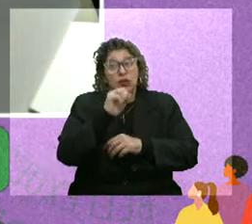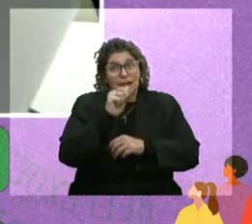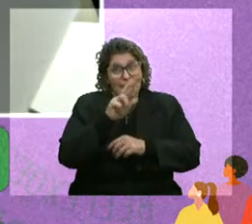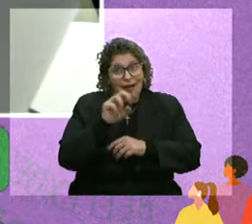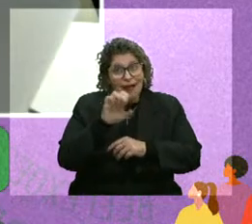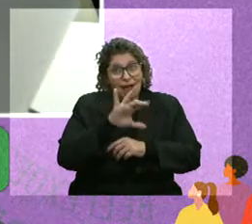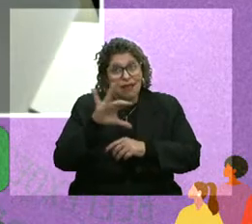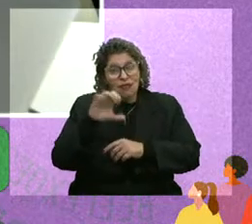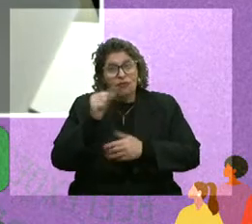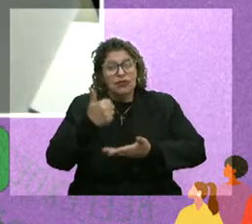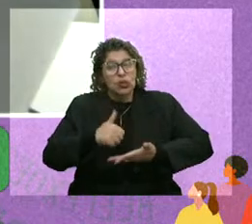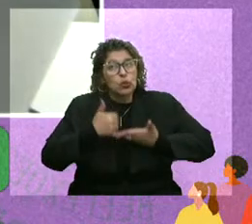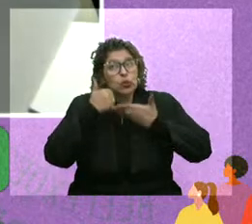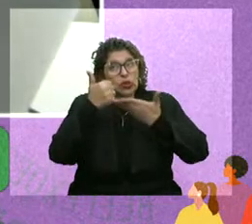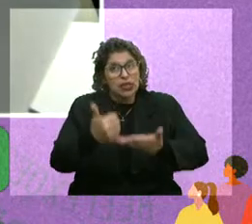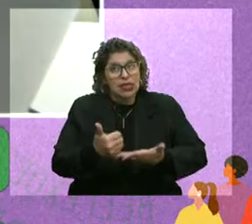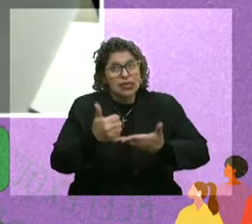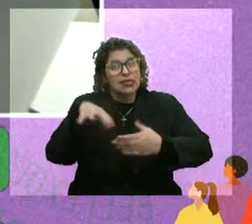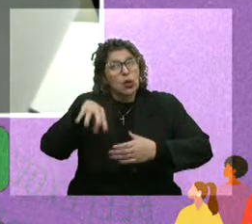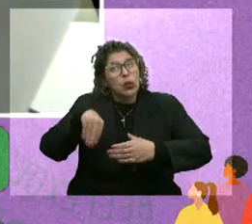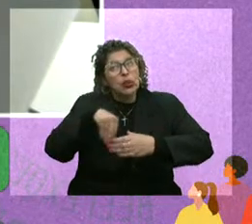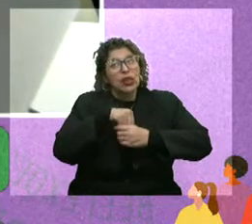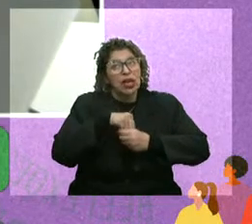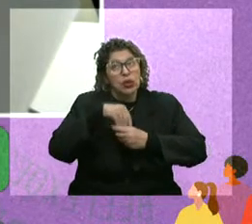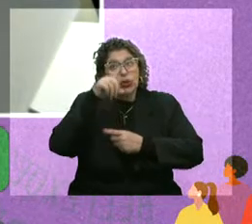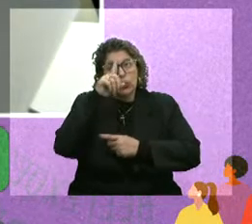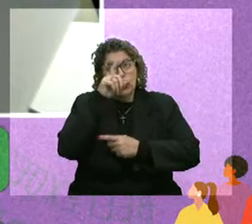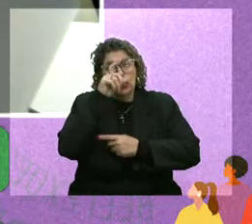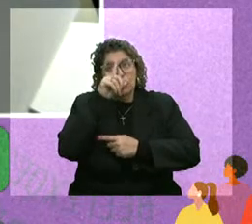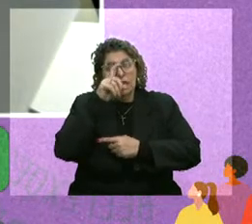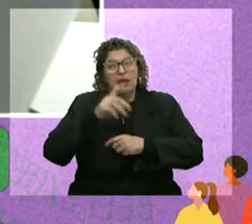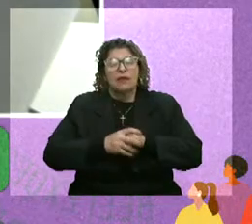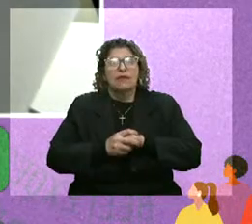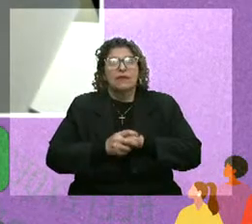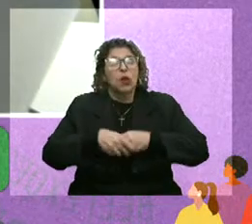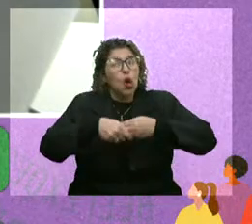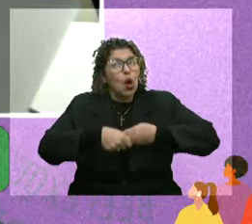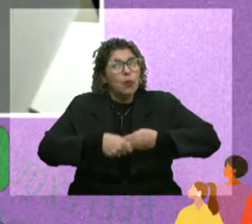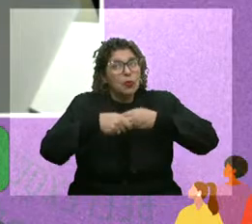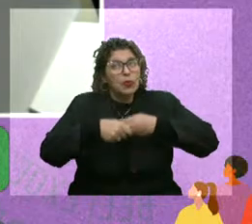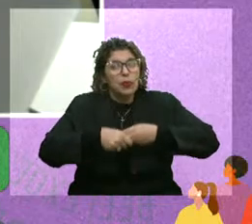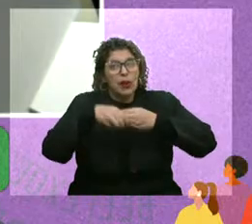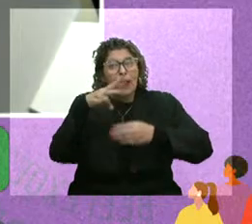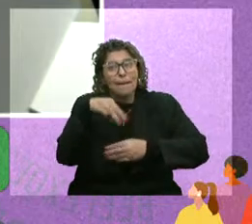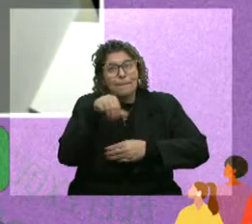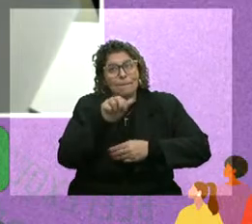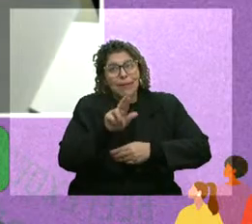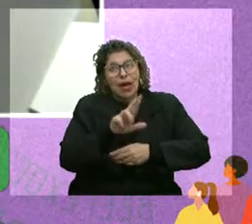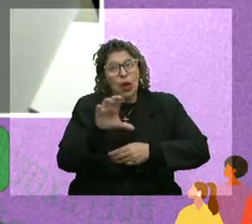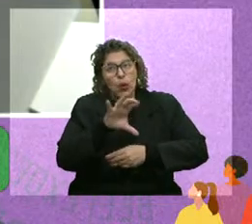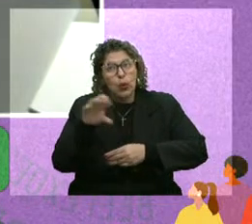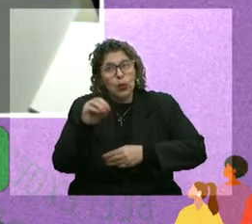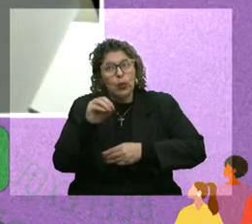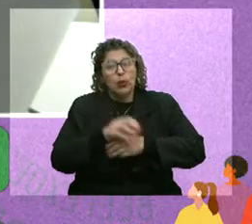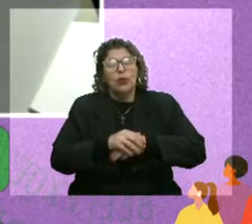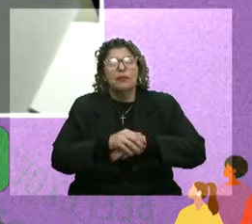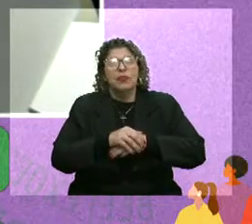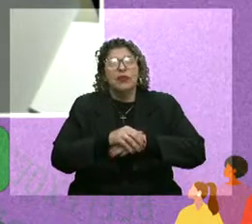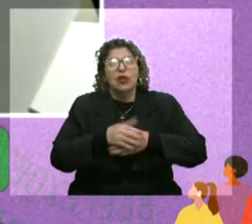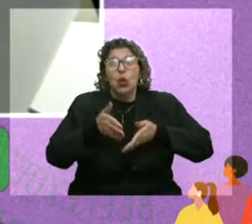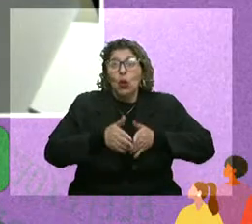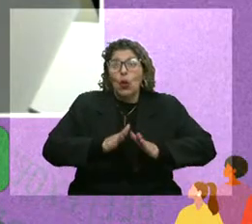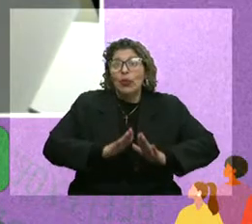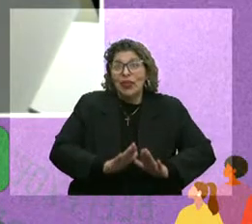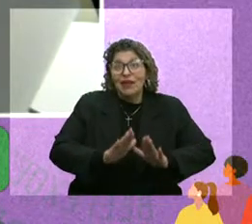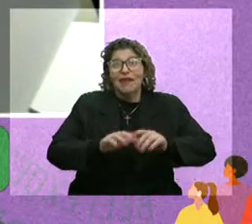nos dá sustentação dentro dos hospitais com os médicos. Cumprimentar o doutor Mauro Esparta, nosso conterrâneo,